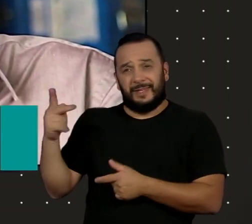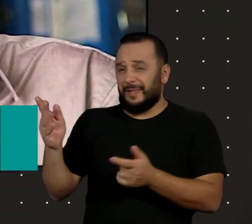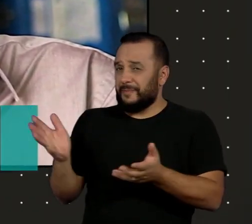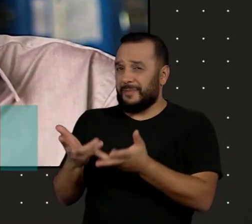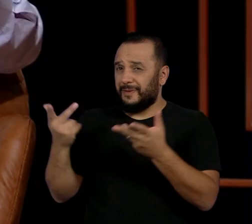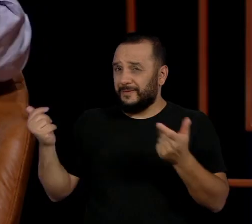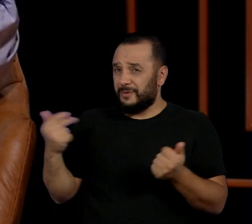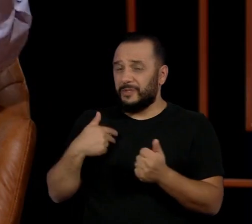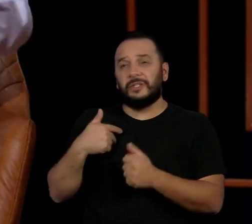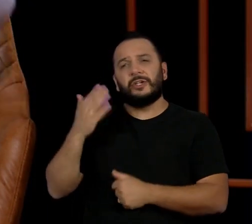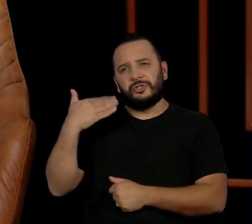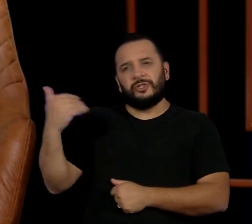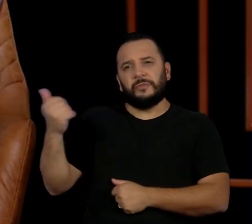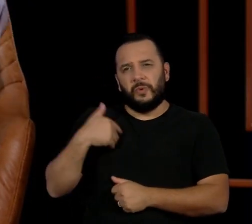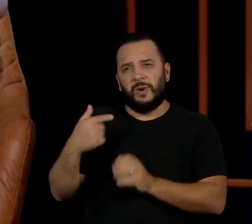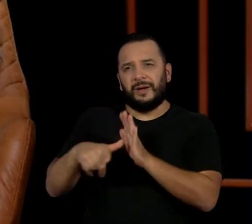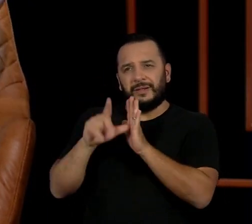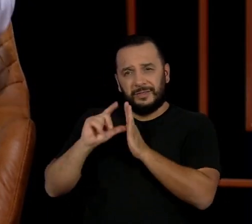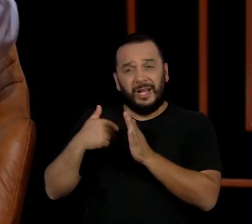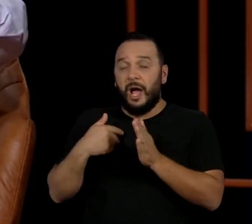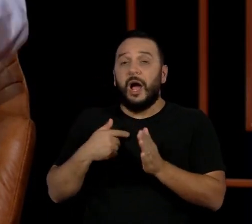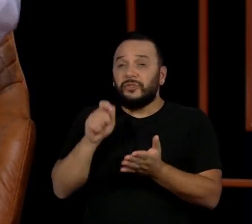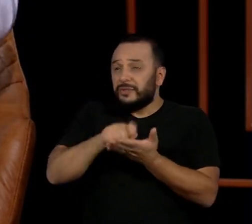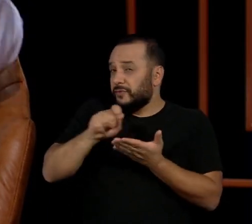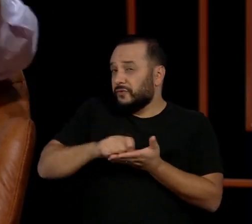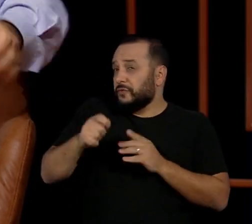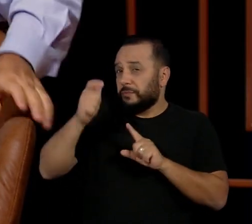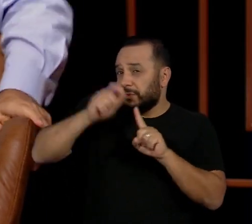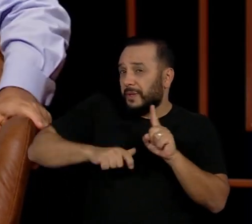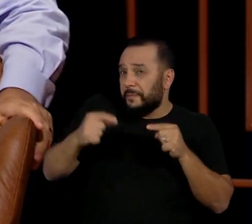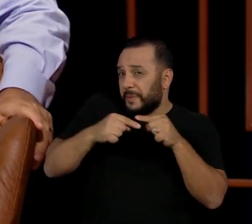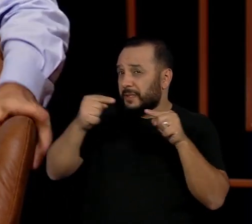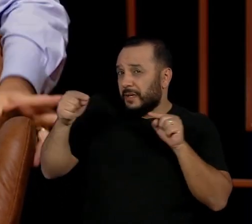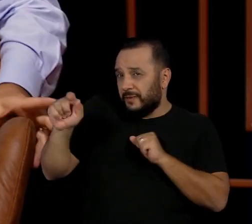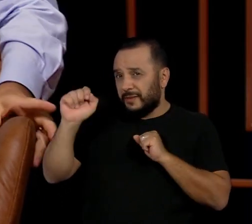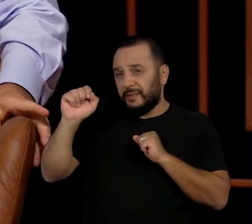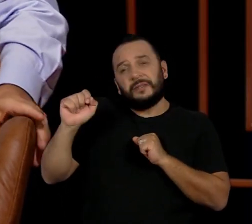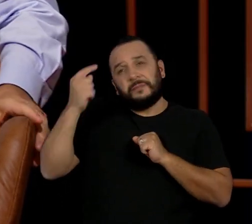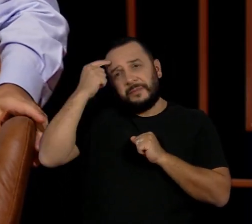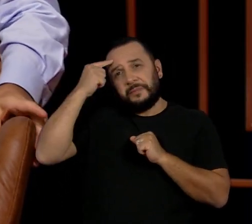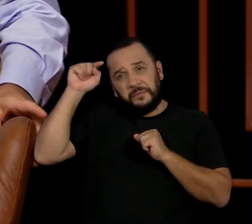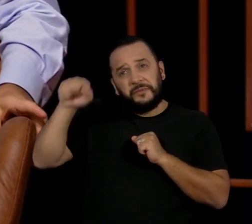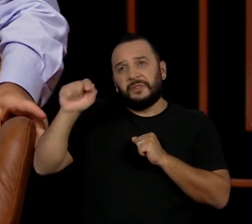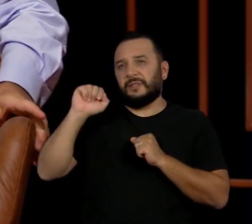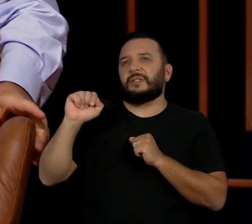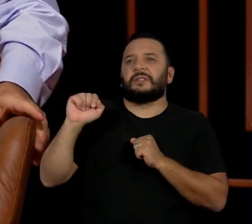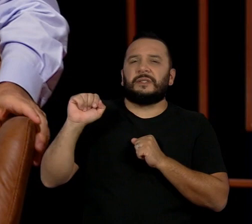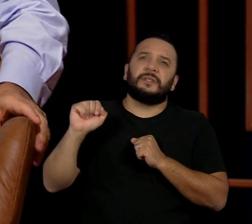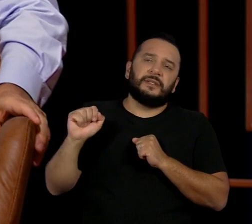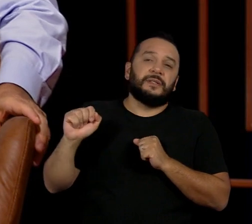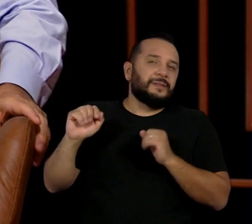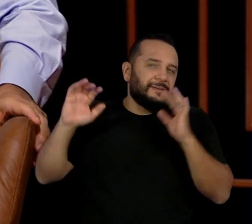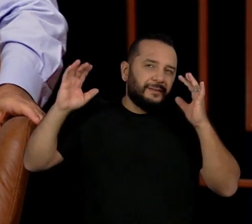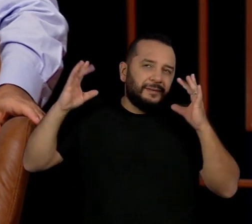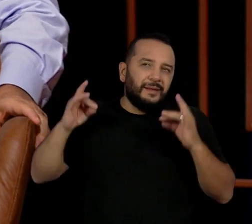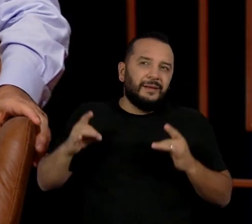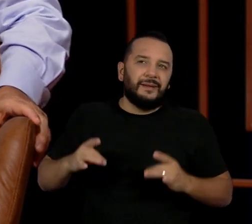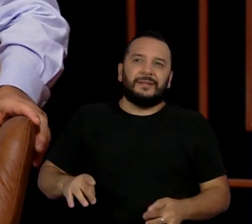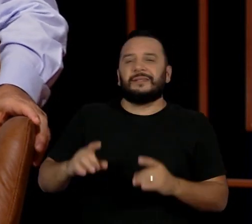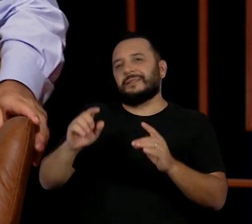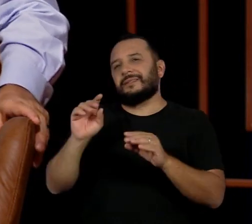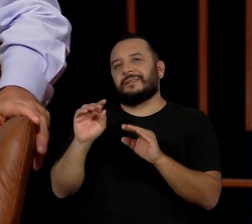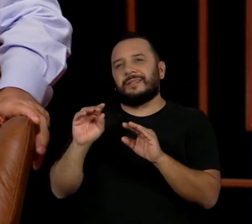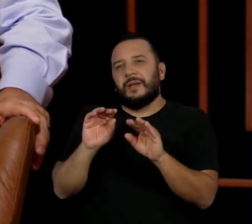que filmamos, assim, falou, cara, escrevi um personagem pensando em você, papapá. Muito detalhista, muito cuidadoso. Foi uma